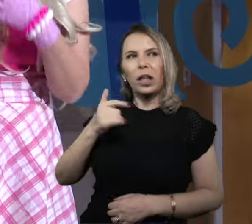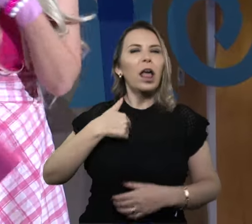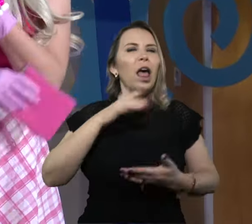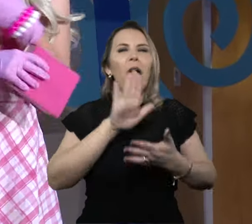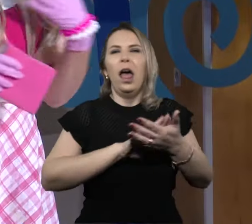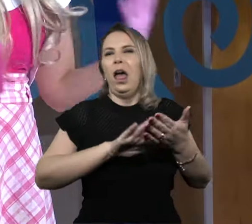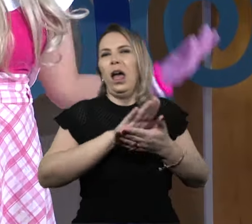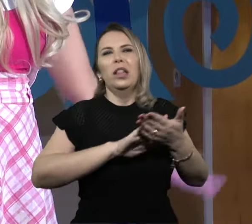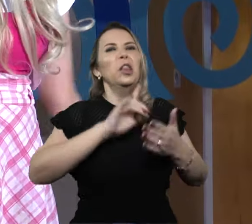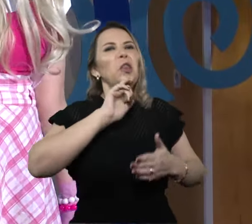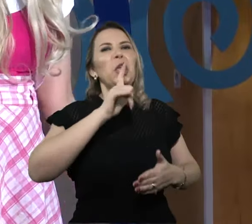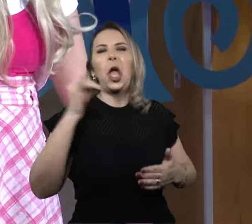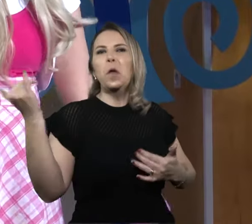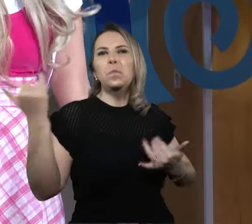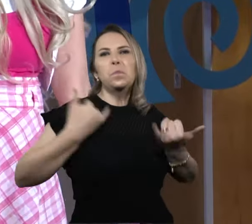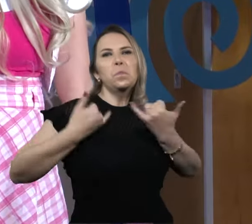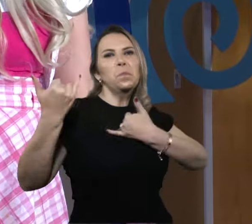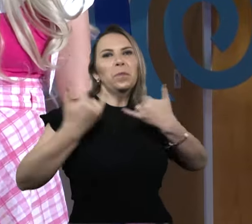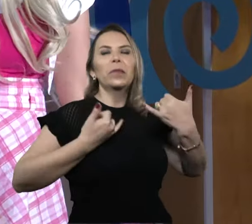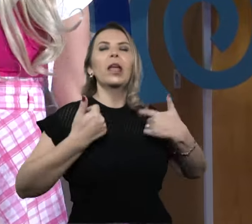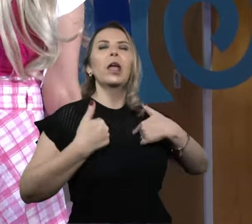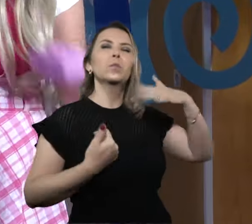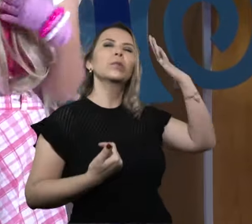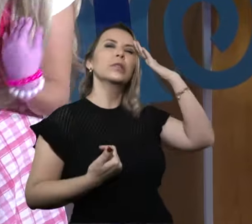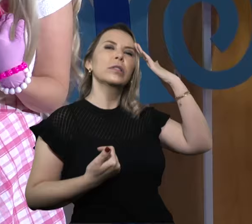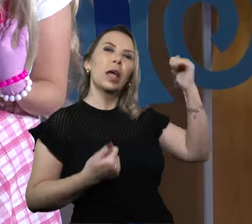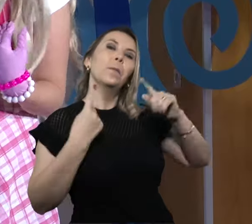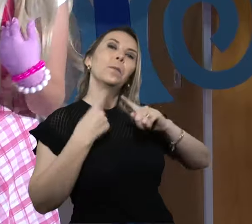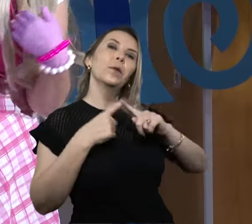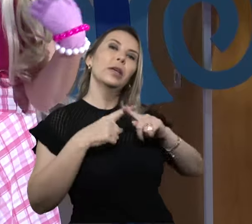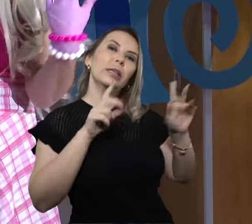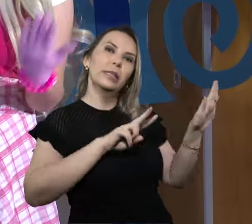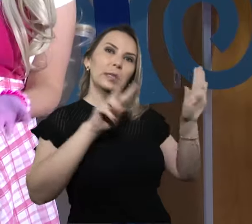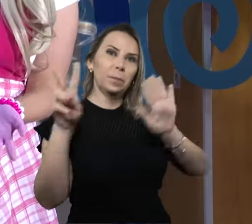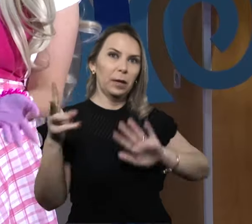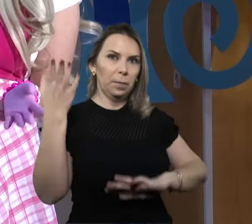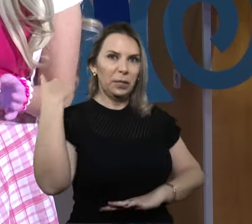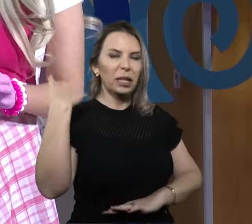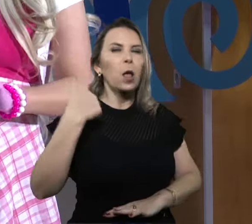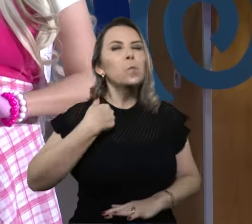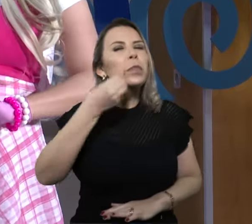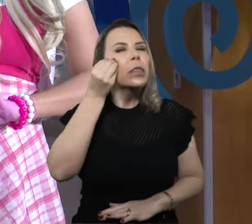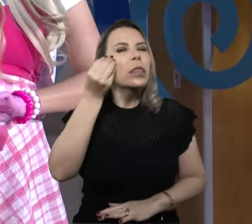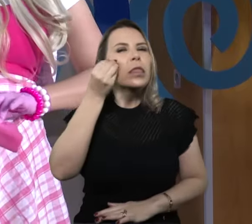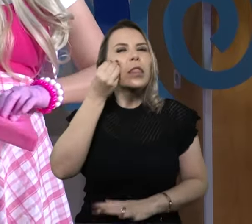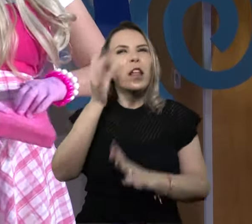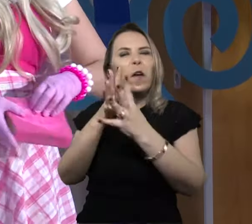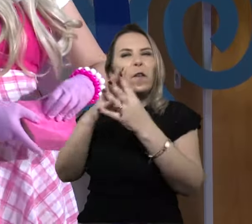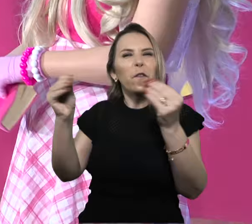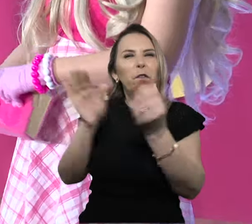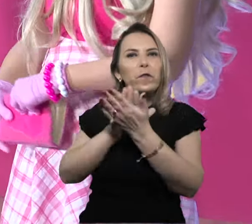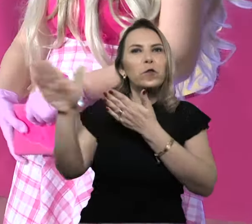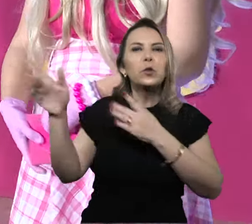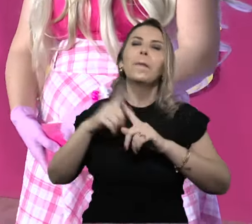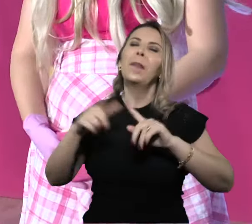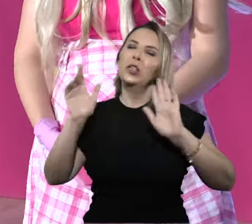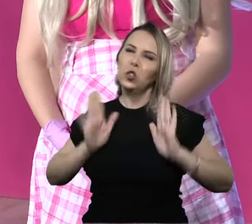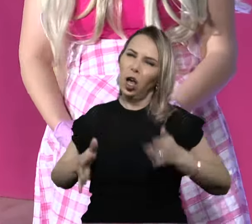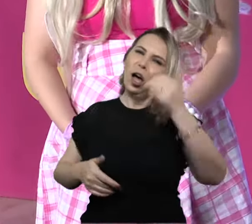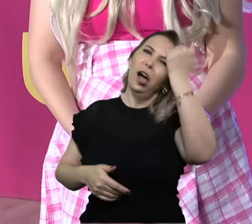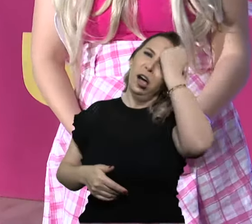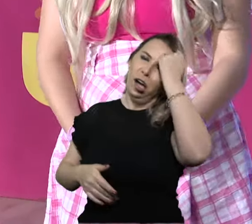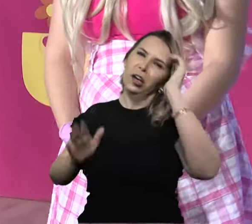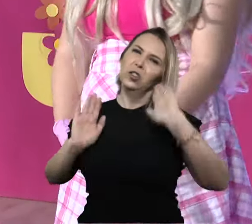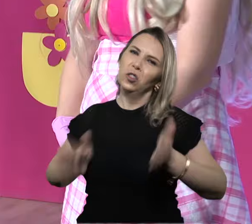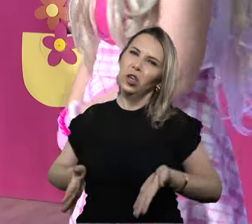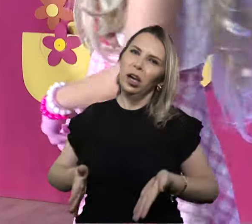Ai, ninguém me contou coisa nenhuma, Manu! Eu sei, porque semana passada eu também tentei fugir, mas eu me